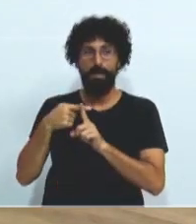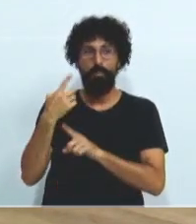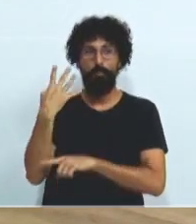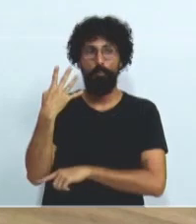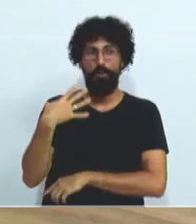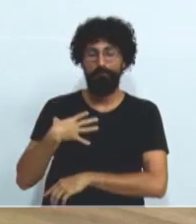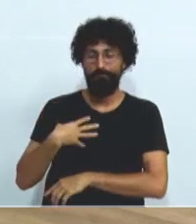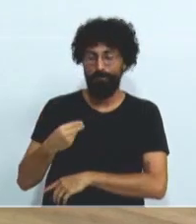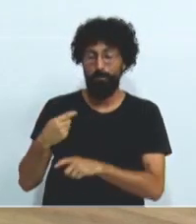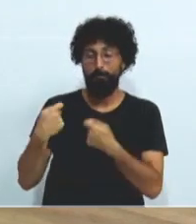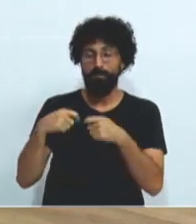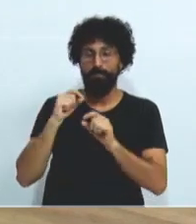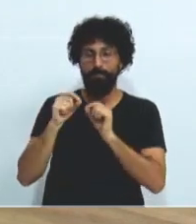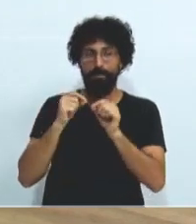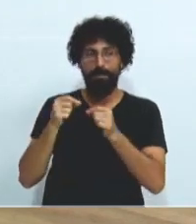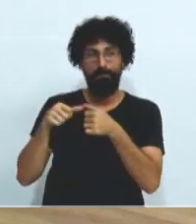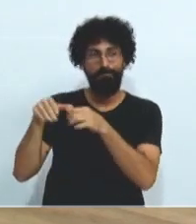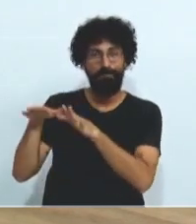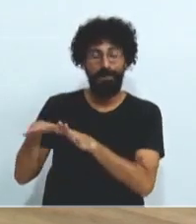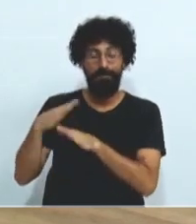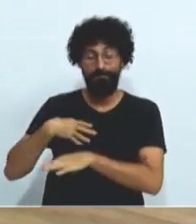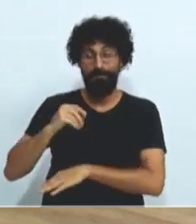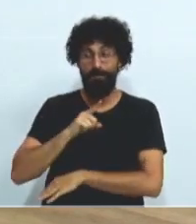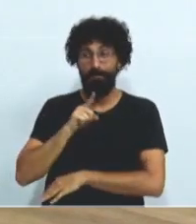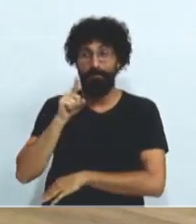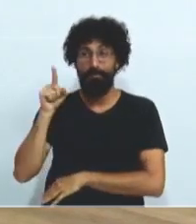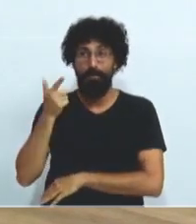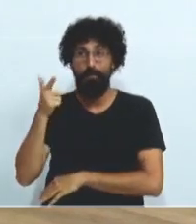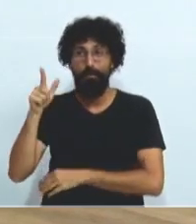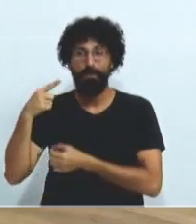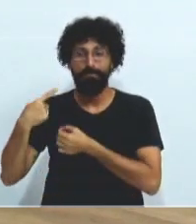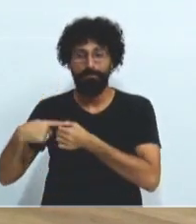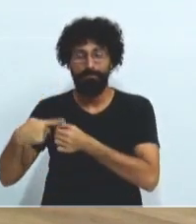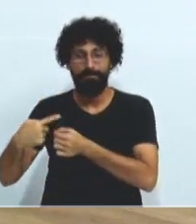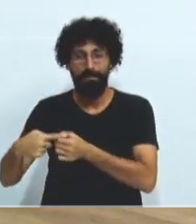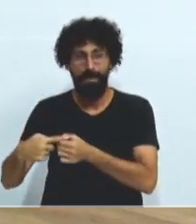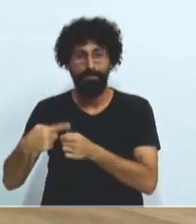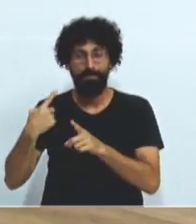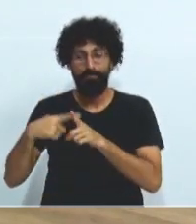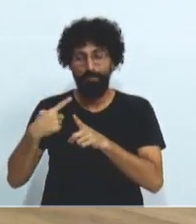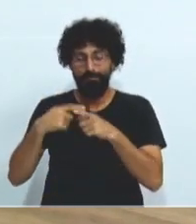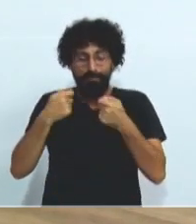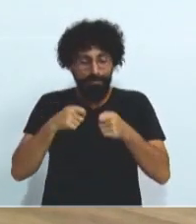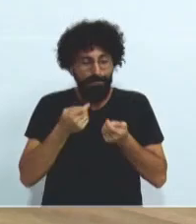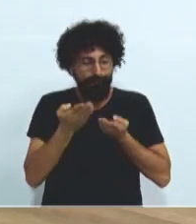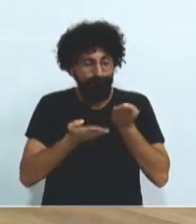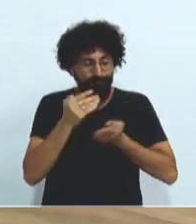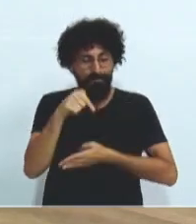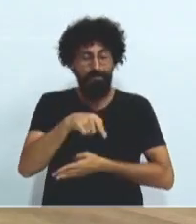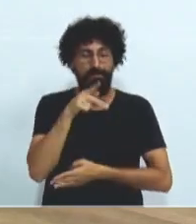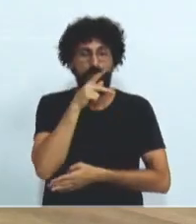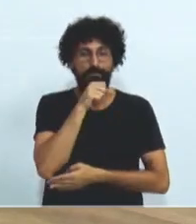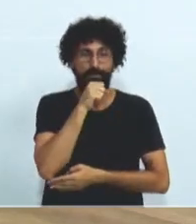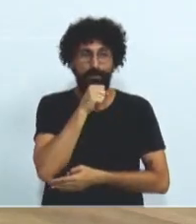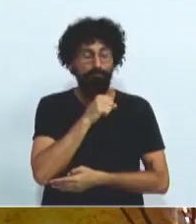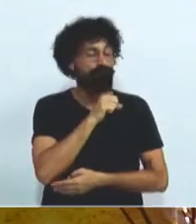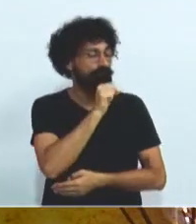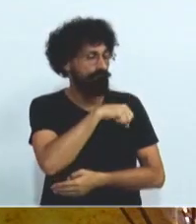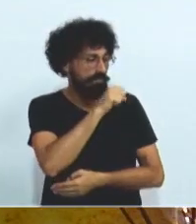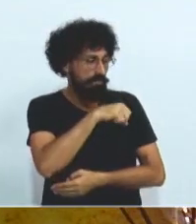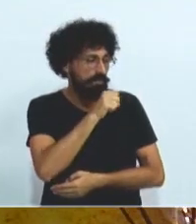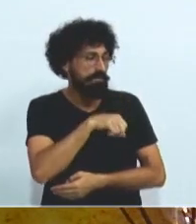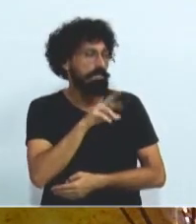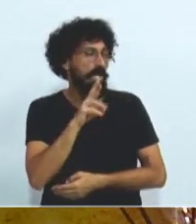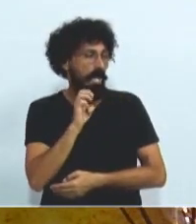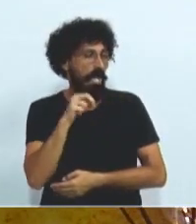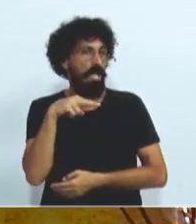outro município, tem que deixar em outro município por um determinado período de tempo para poder vencer essa batalha com a Suzana, né? Exatamente, Renata.